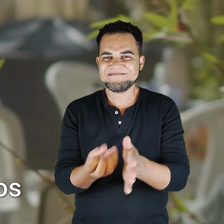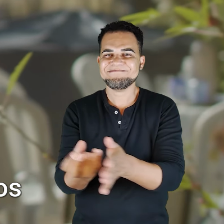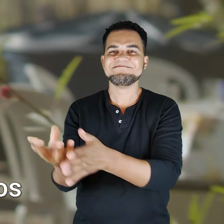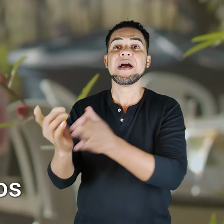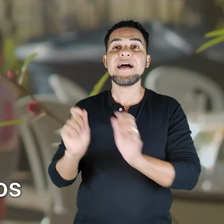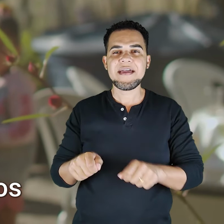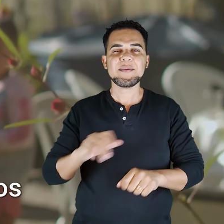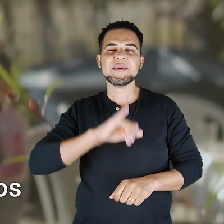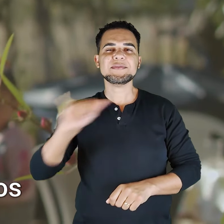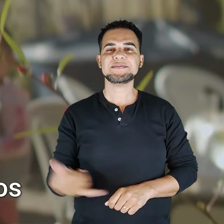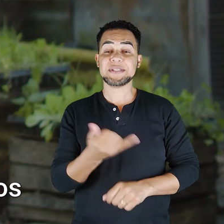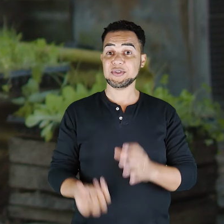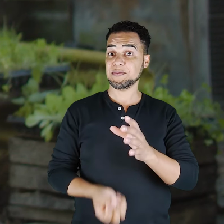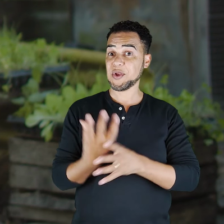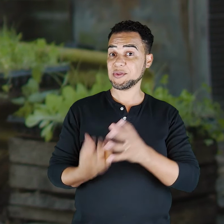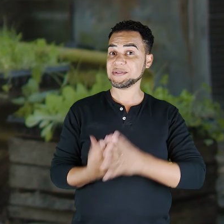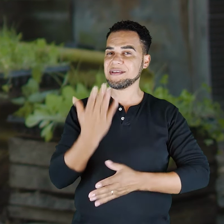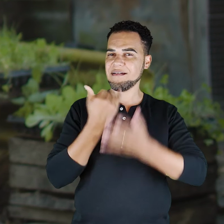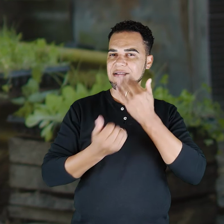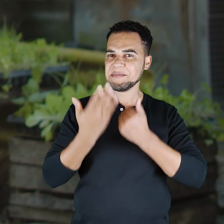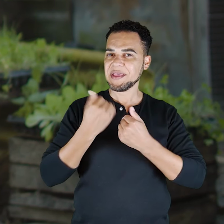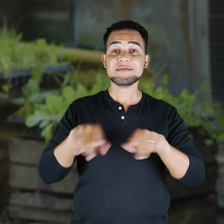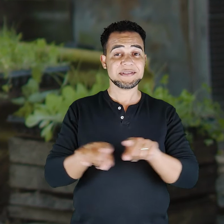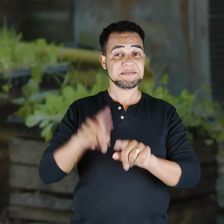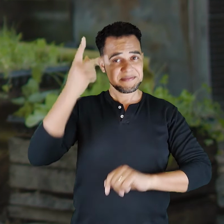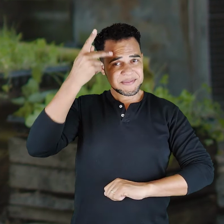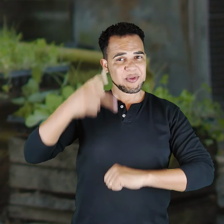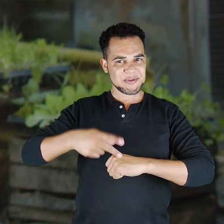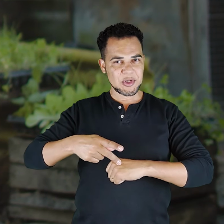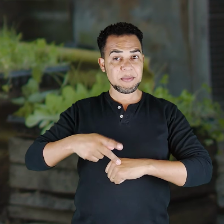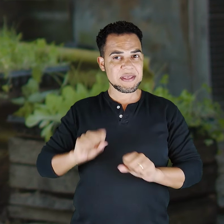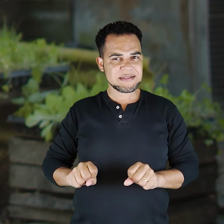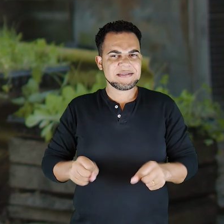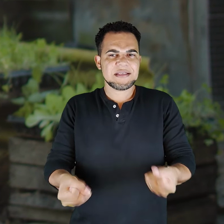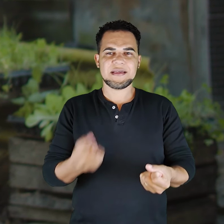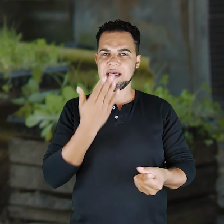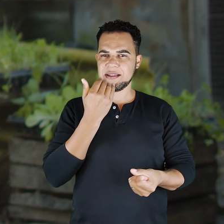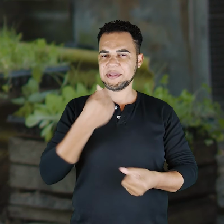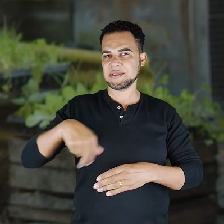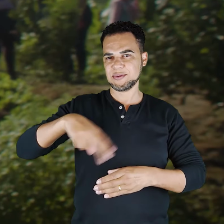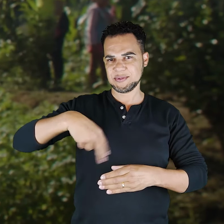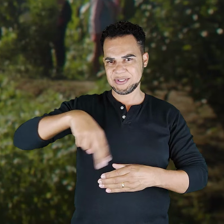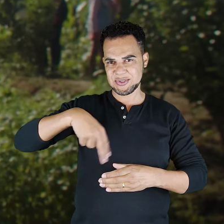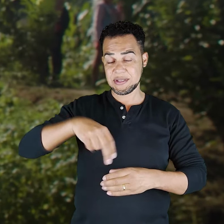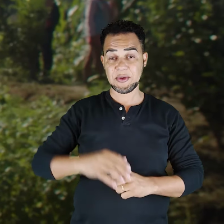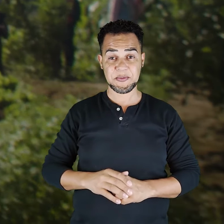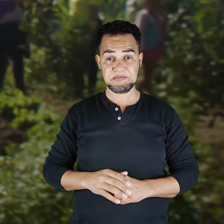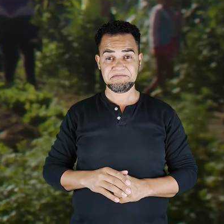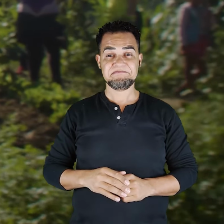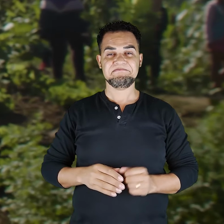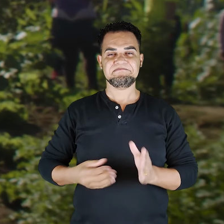estratégica para se produzir alimentos e também produzir autonomia, né, e segurança alimentar e nutricional.